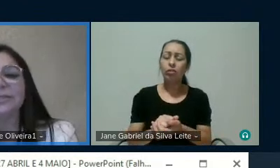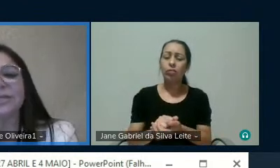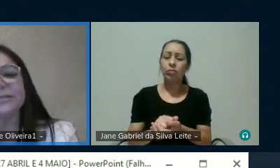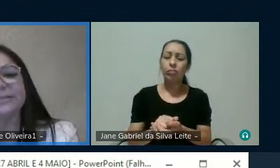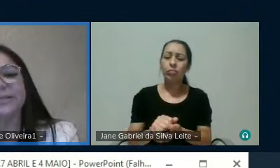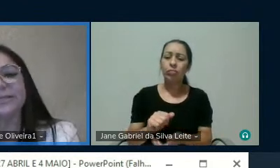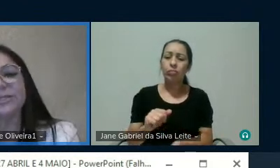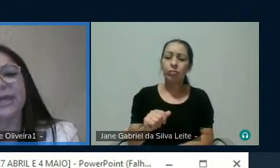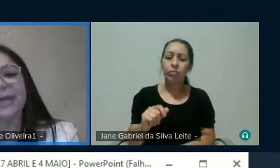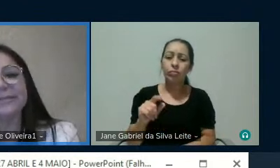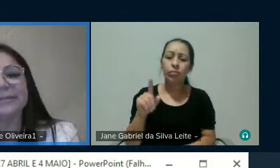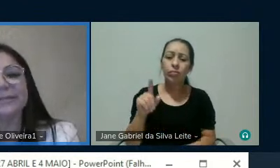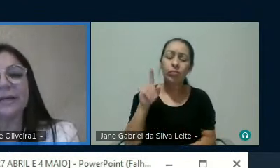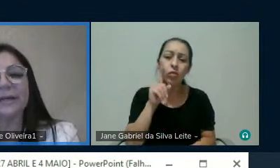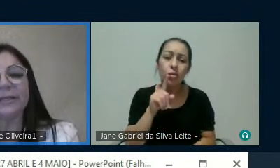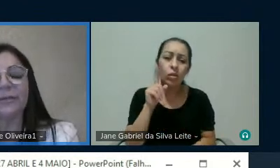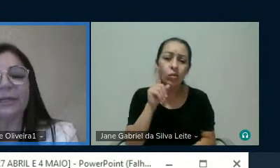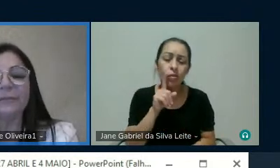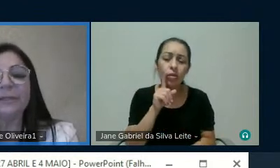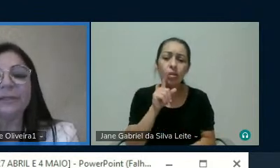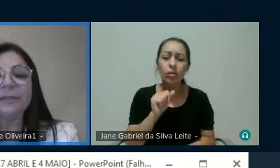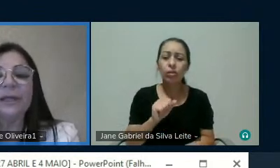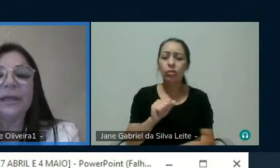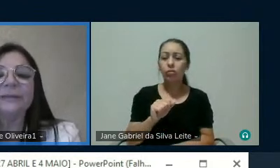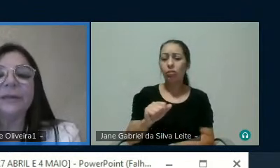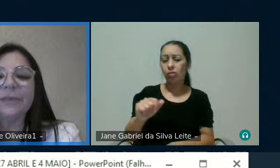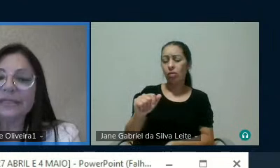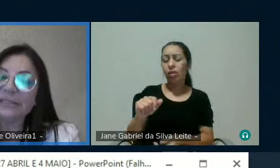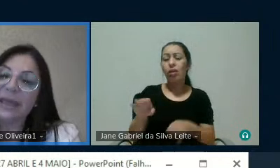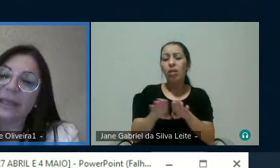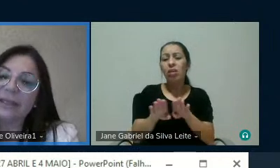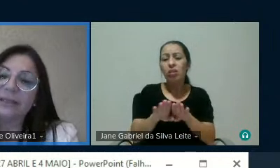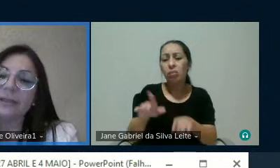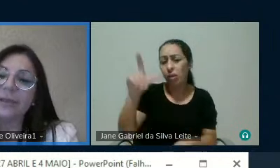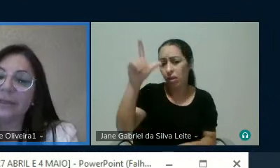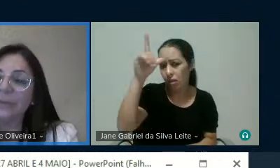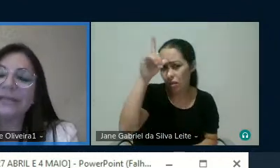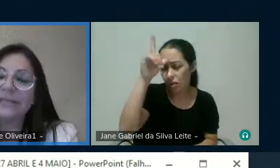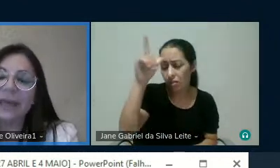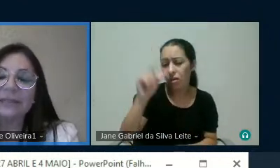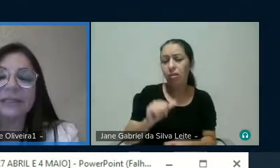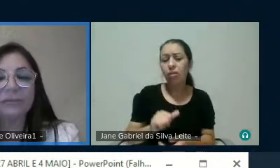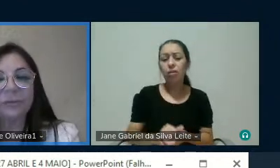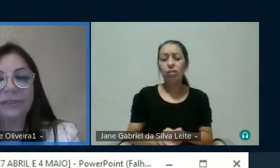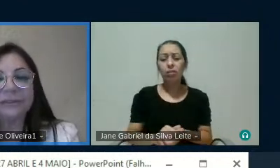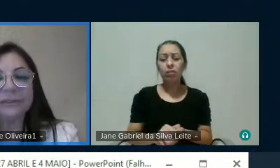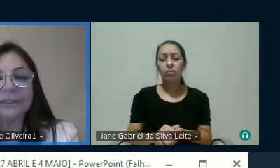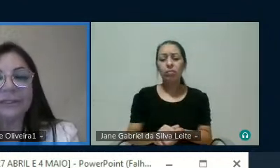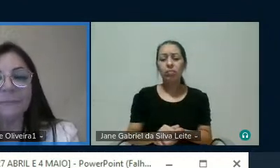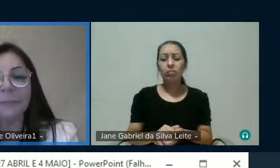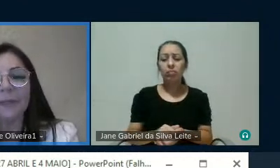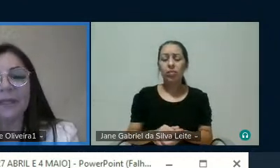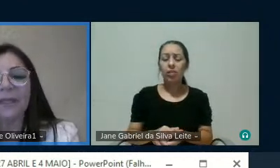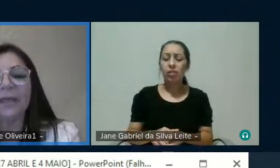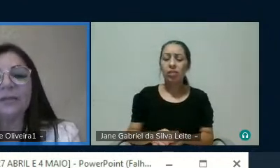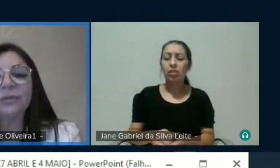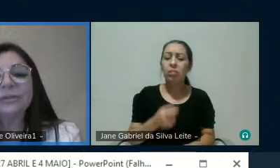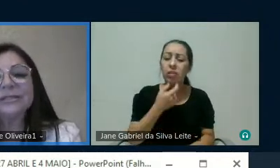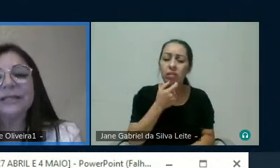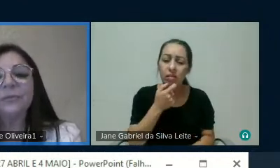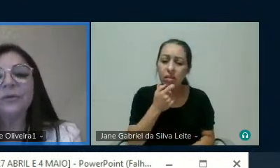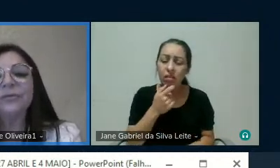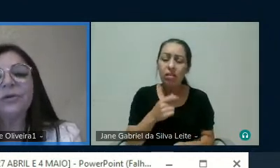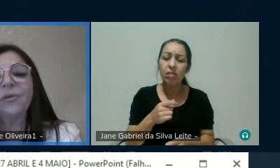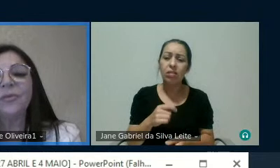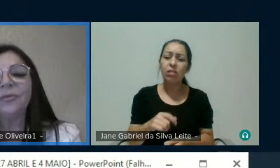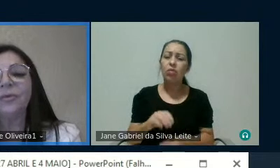na DGS da língua alemã, na BSL da língua britânica.